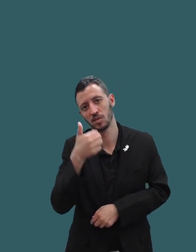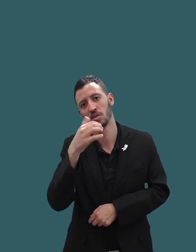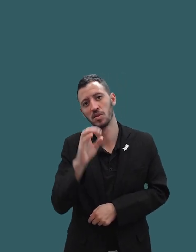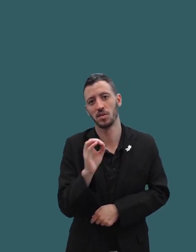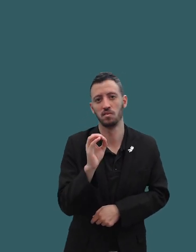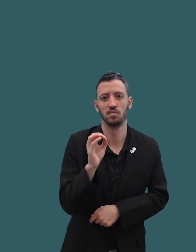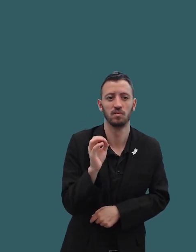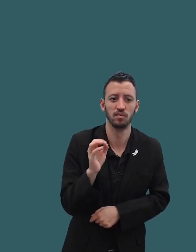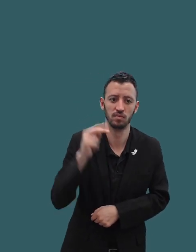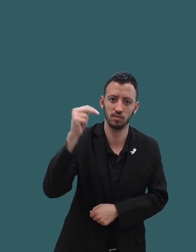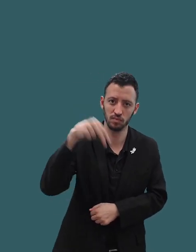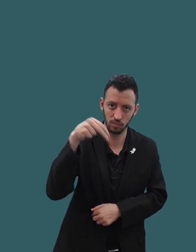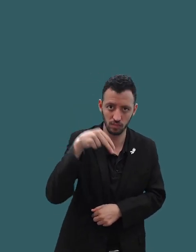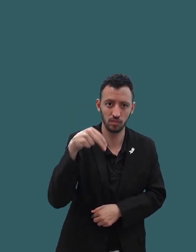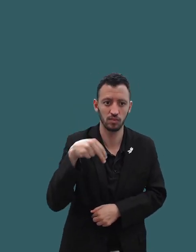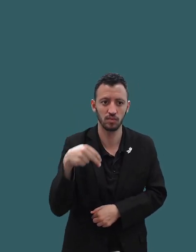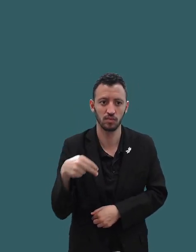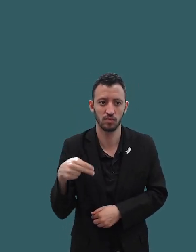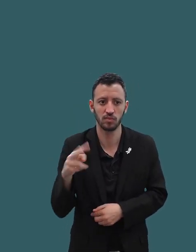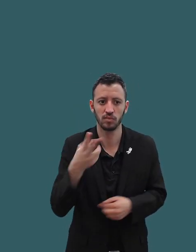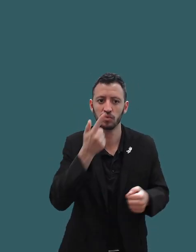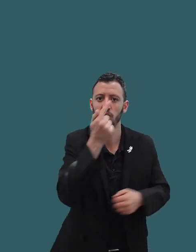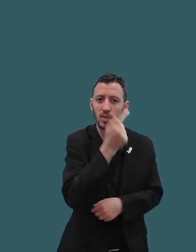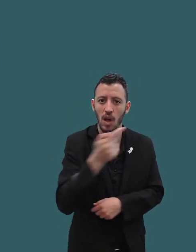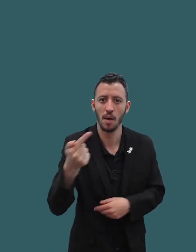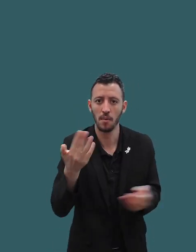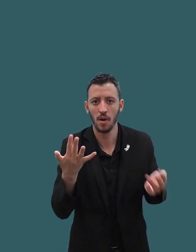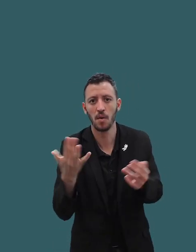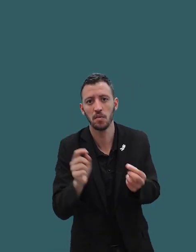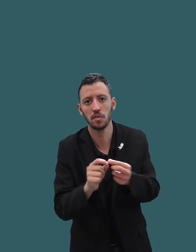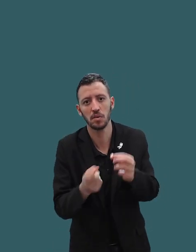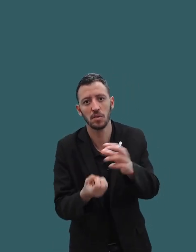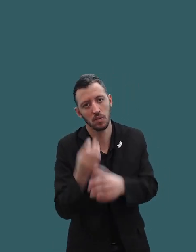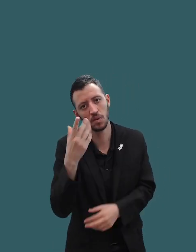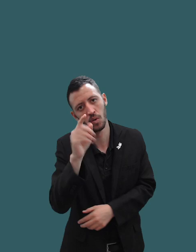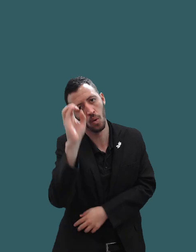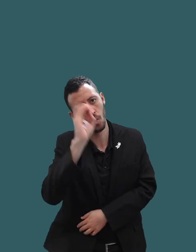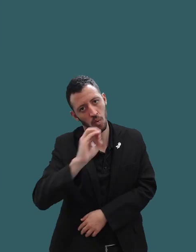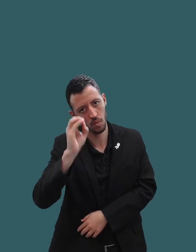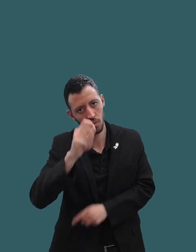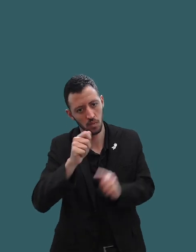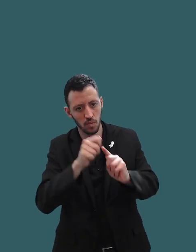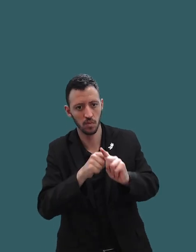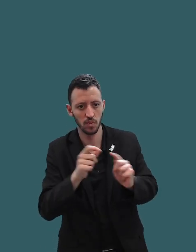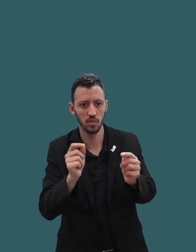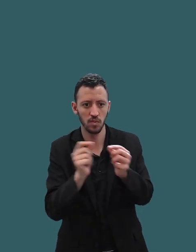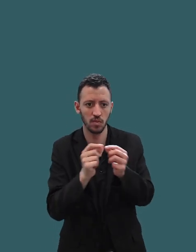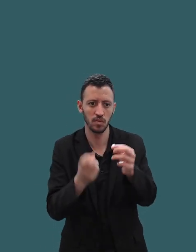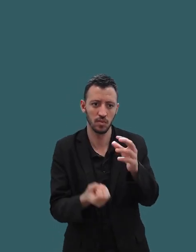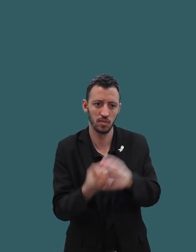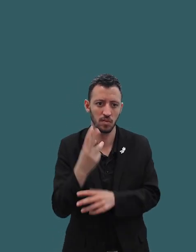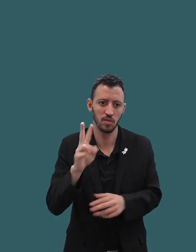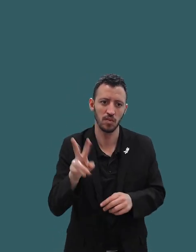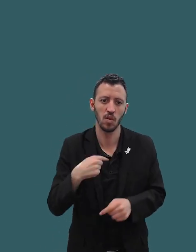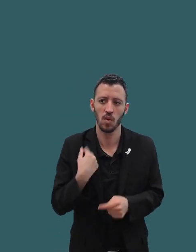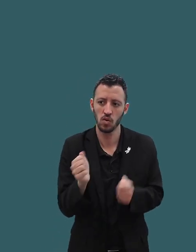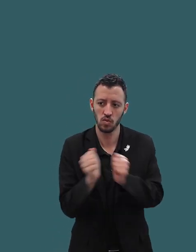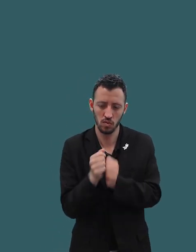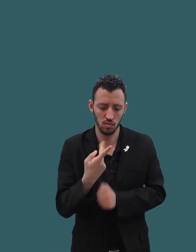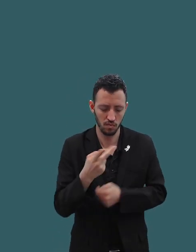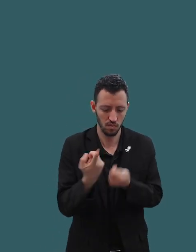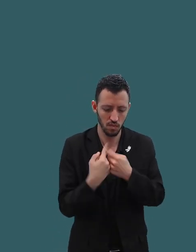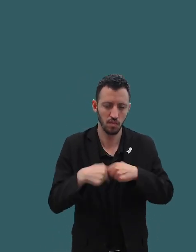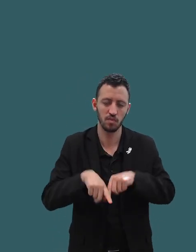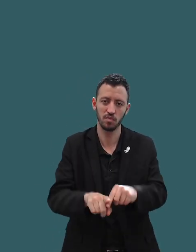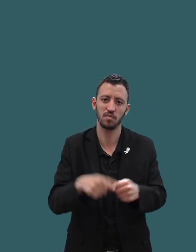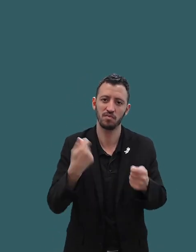de novembro, e a semana nos estados se realizará no mês de outubro, e evidentemente a Fiocruz sempre é nossa parceira. Então